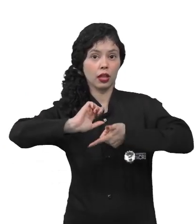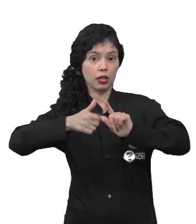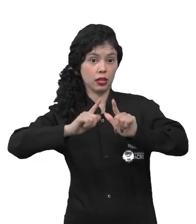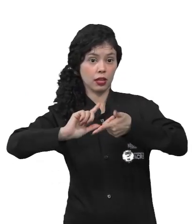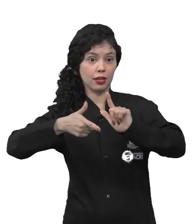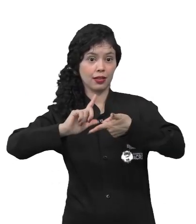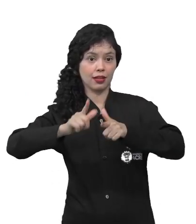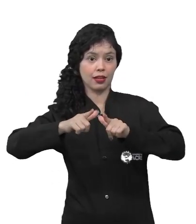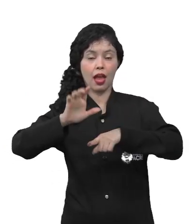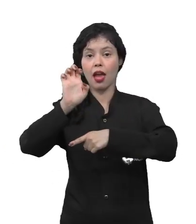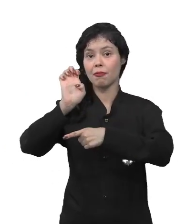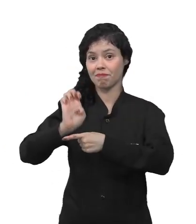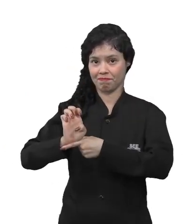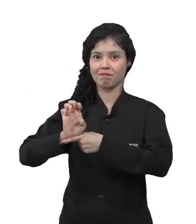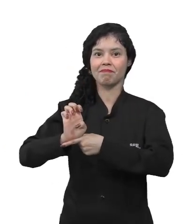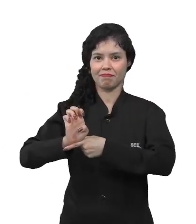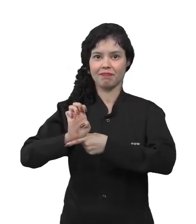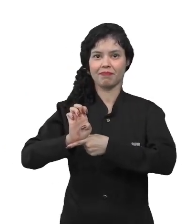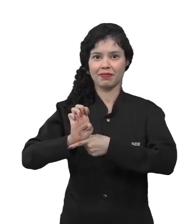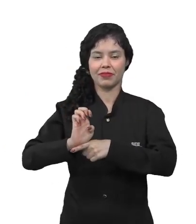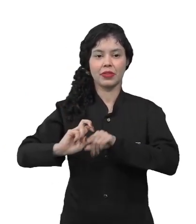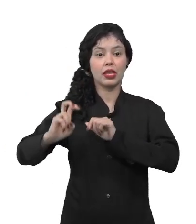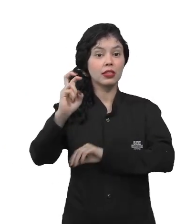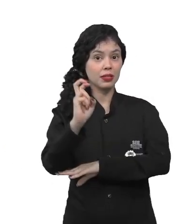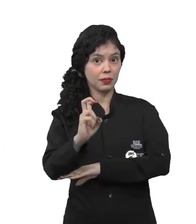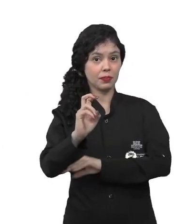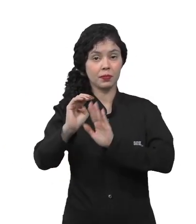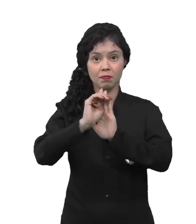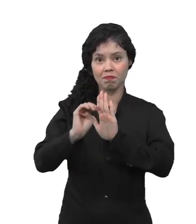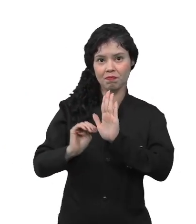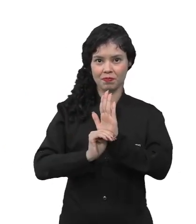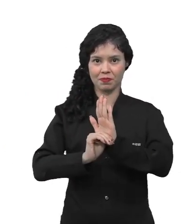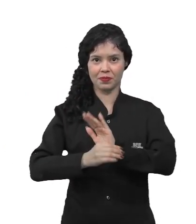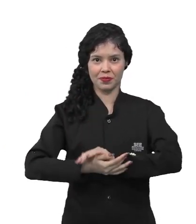a alternativa é etapa